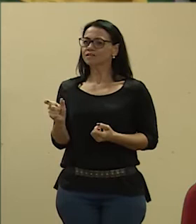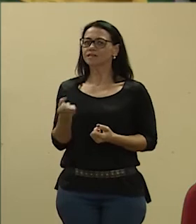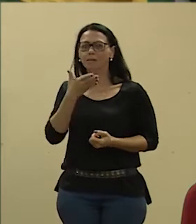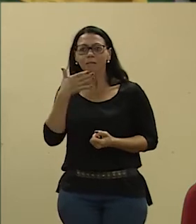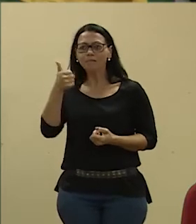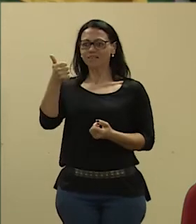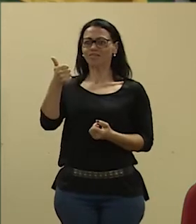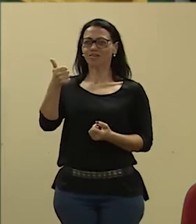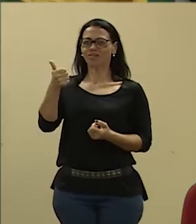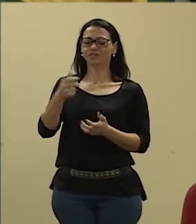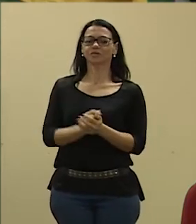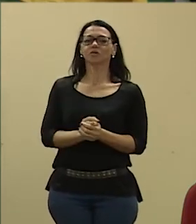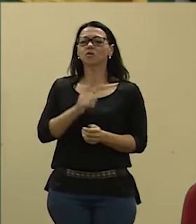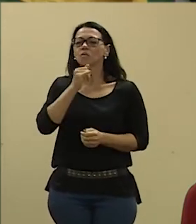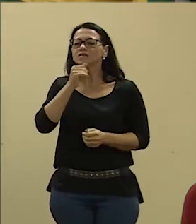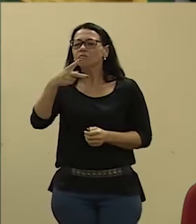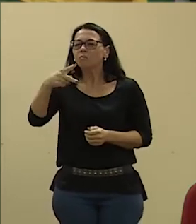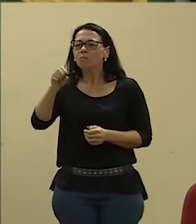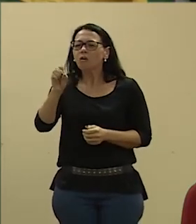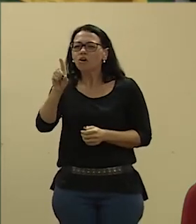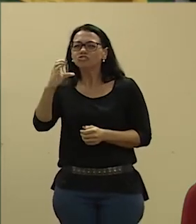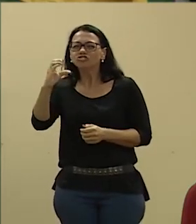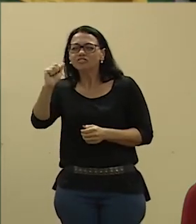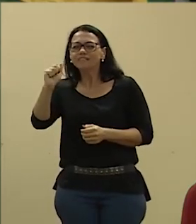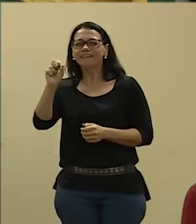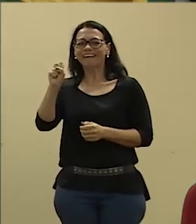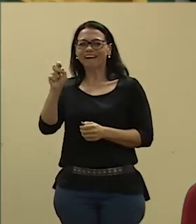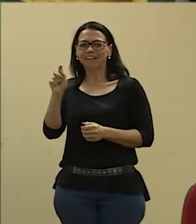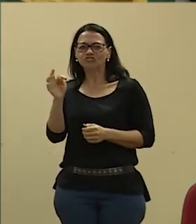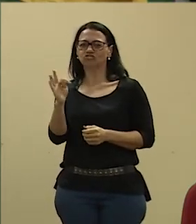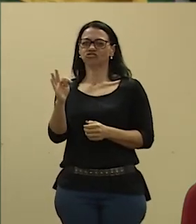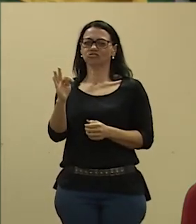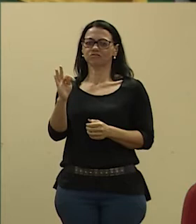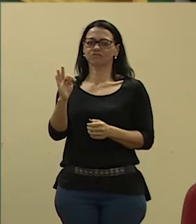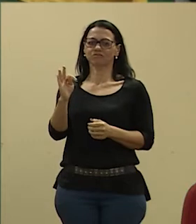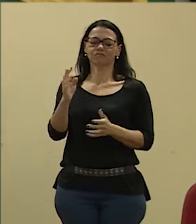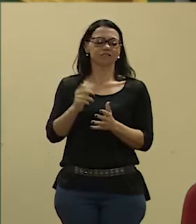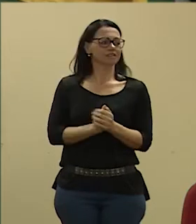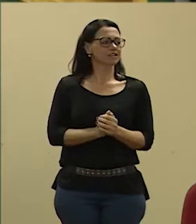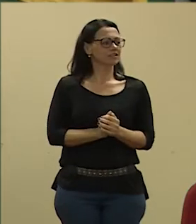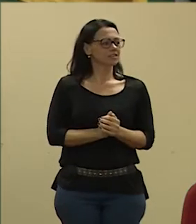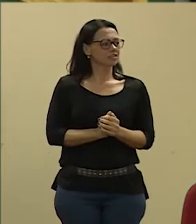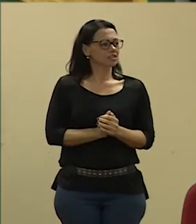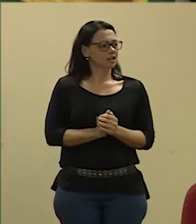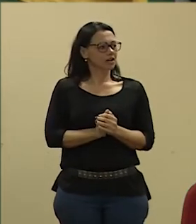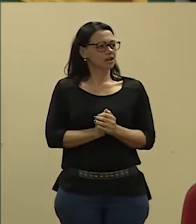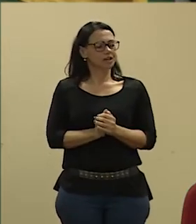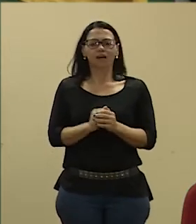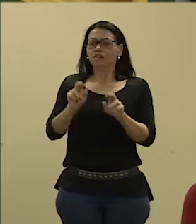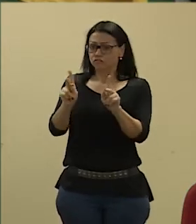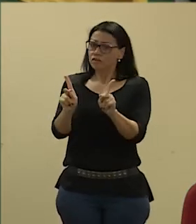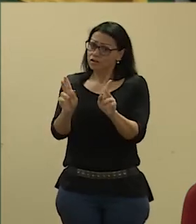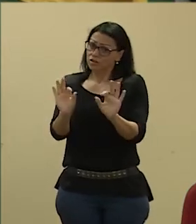um podcast é um podcast é eu coloquei lá no slide de abertura acabam falando mas eu participo da produção de um podcast e